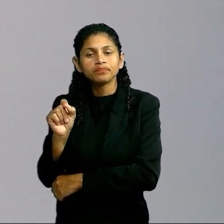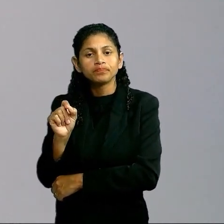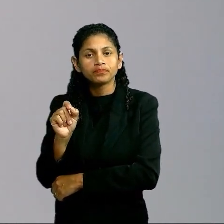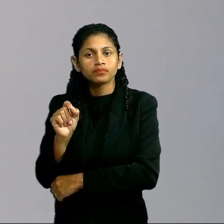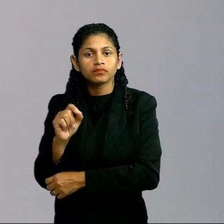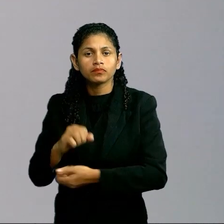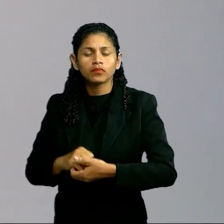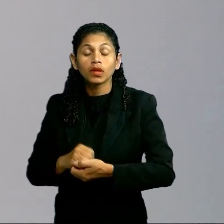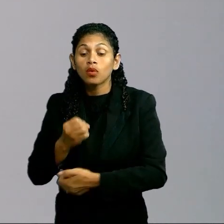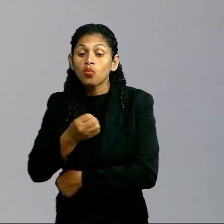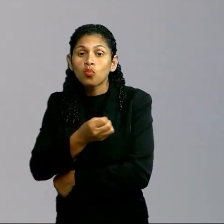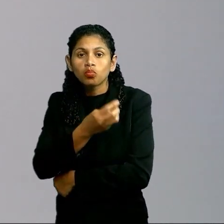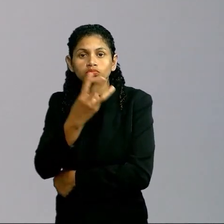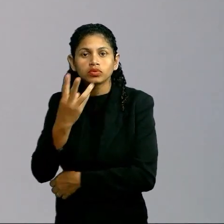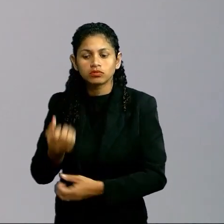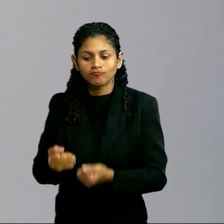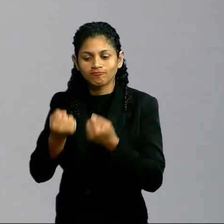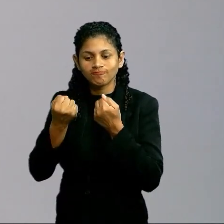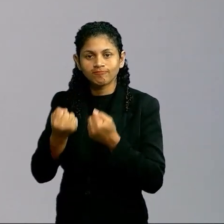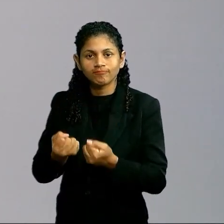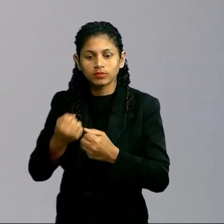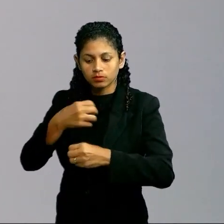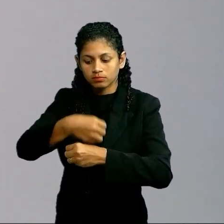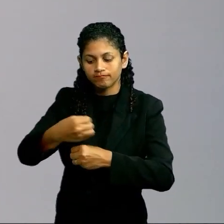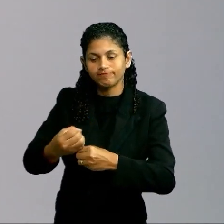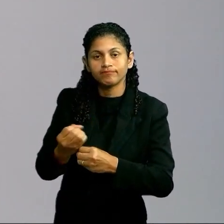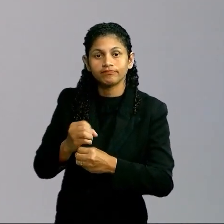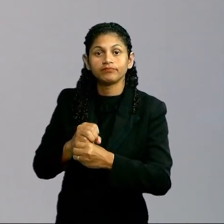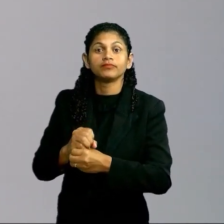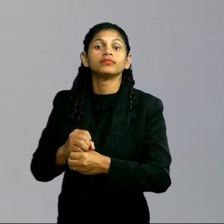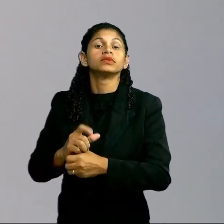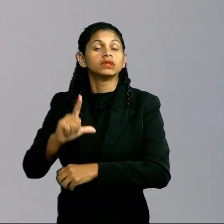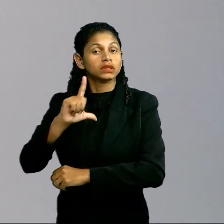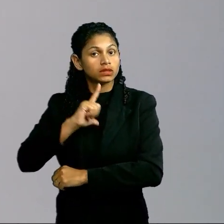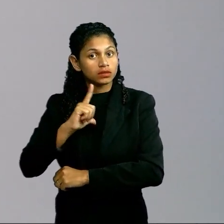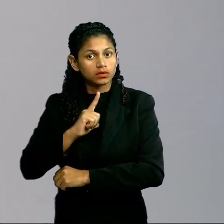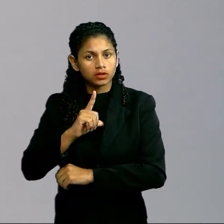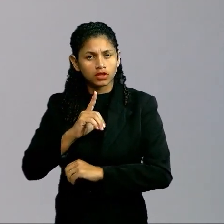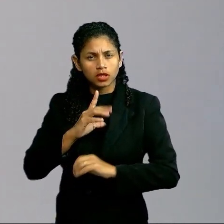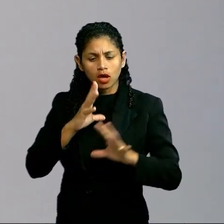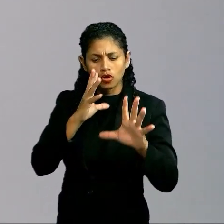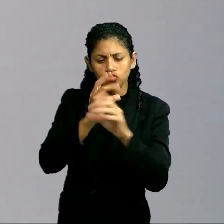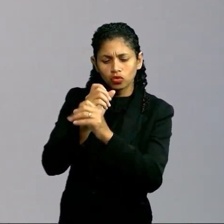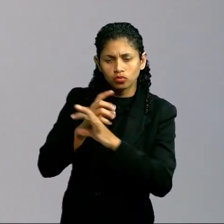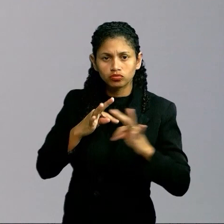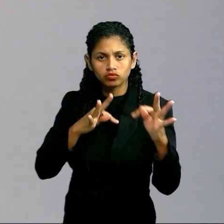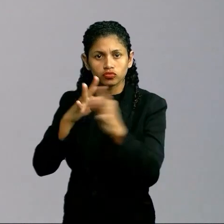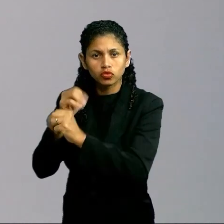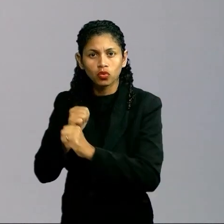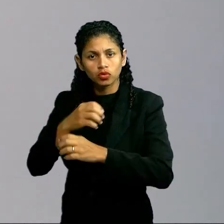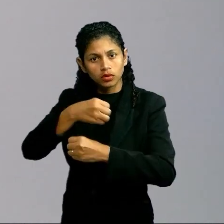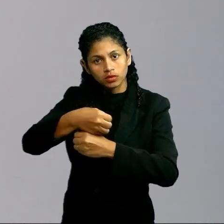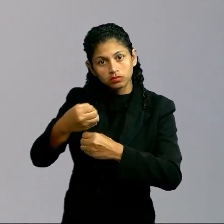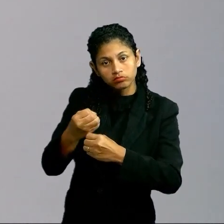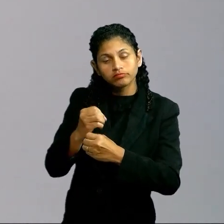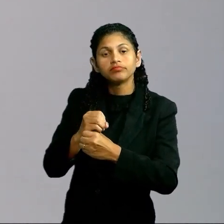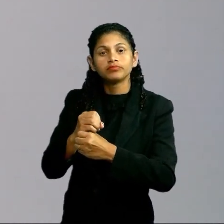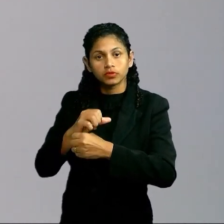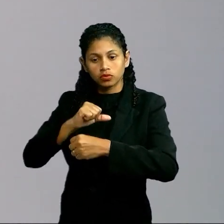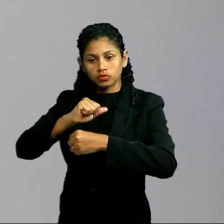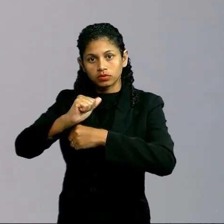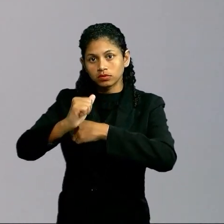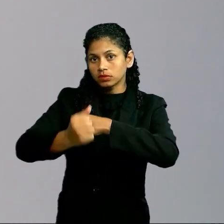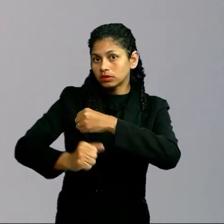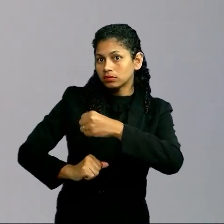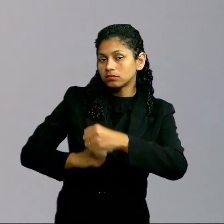o quanto de peso, né, a molécula tem como um todo, é a soma de todos os átomos da molécula. Só que é importante que